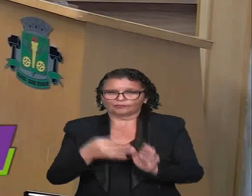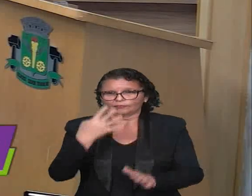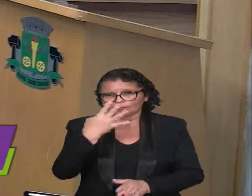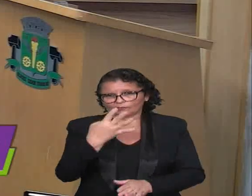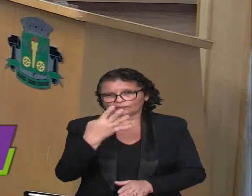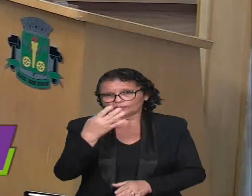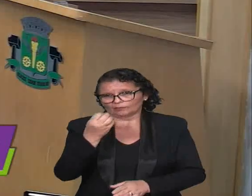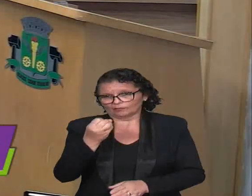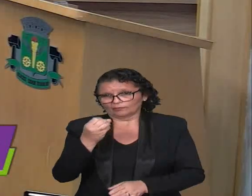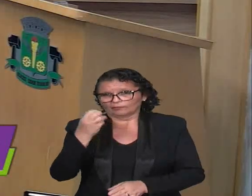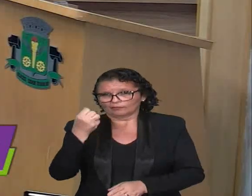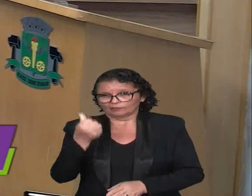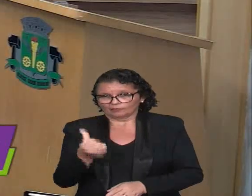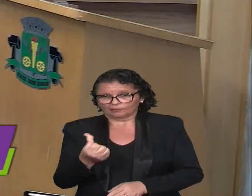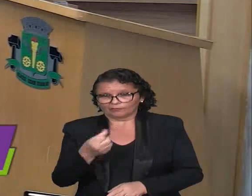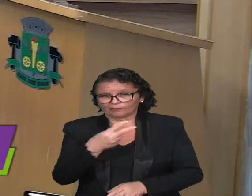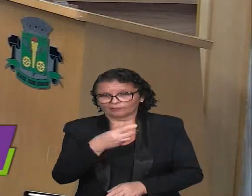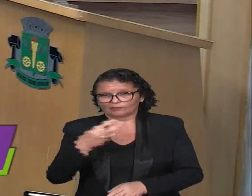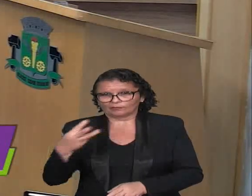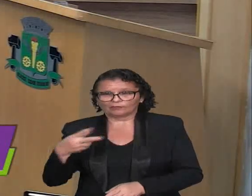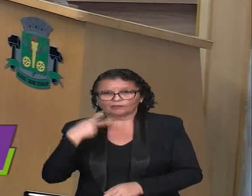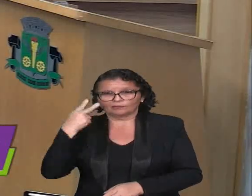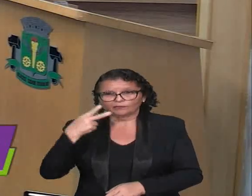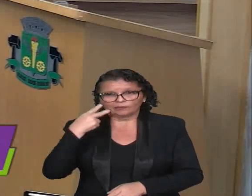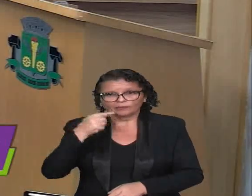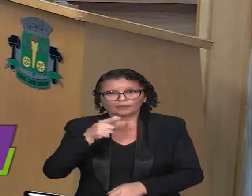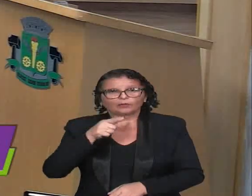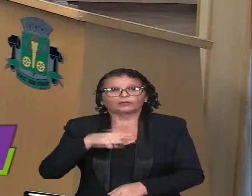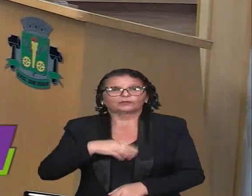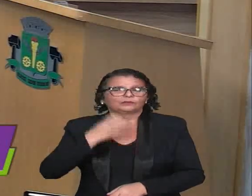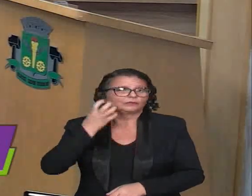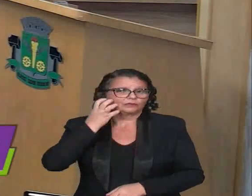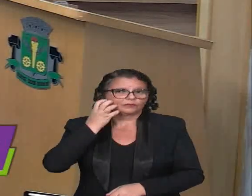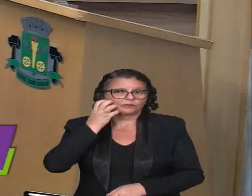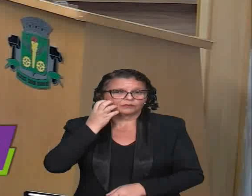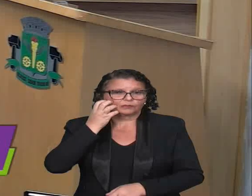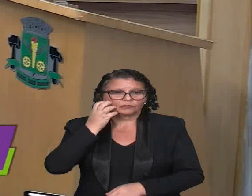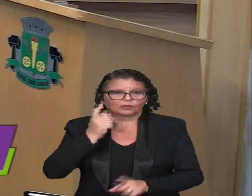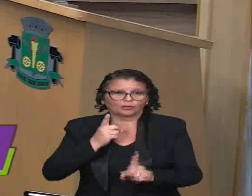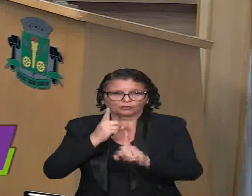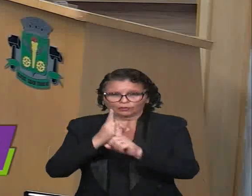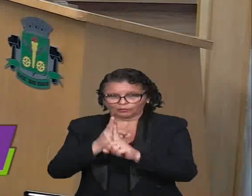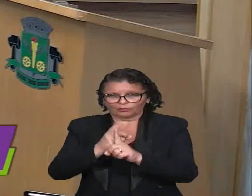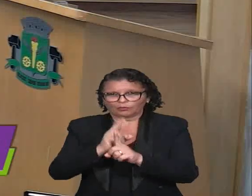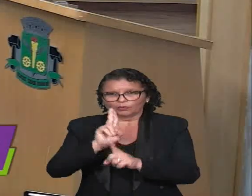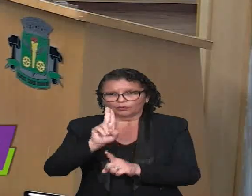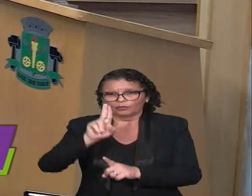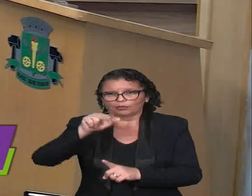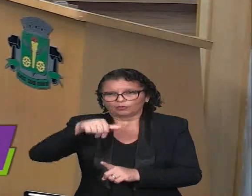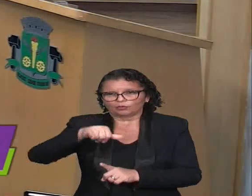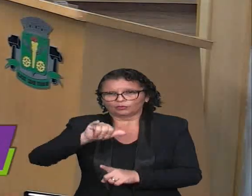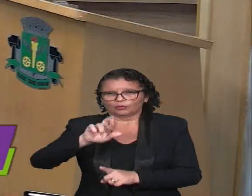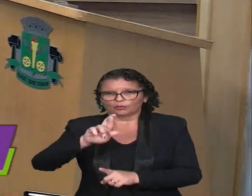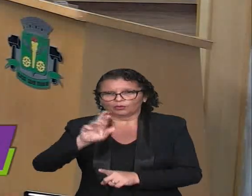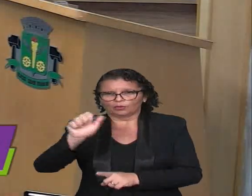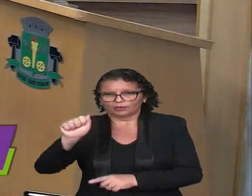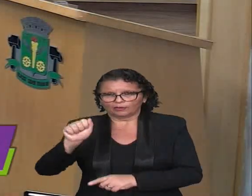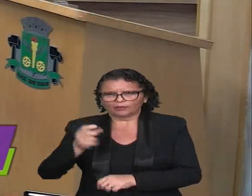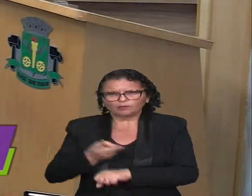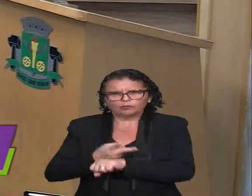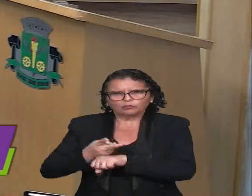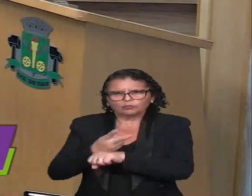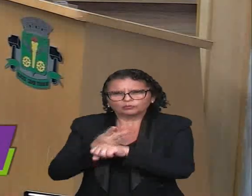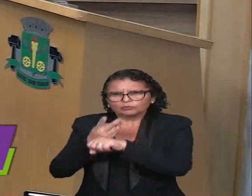406 de 2023 da Nobre vereadora Lúcia da saúde para o encontro nacional da uniora com o tema buscando o